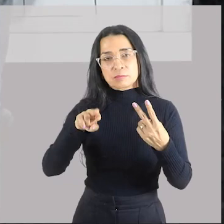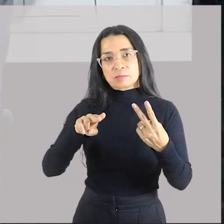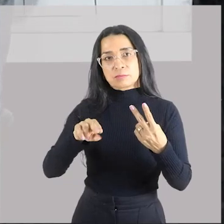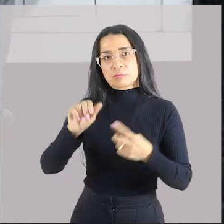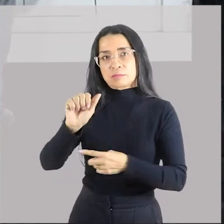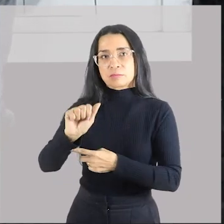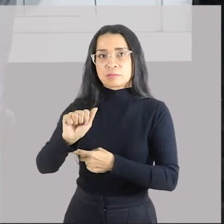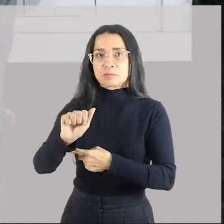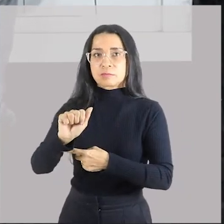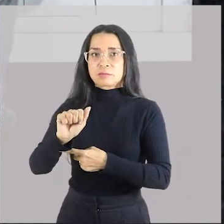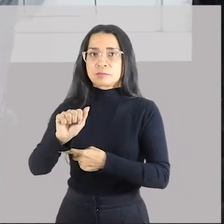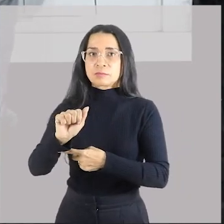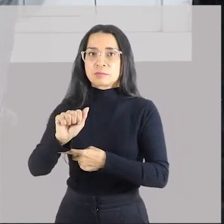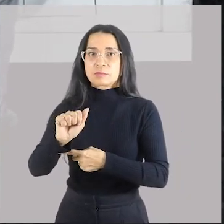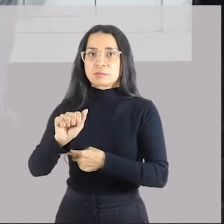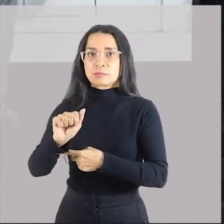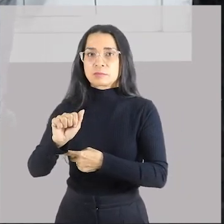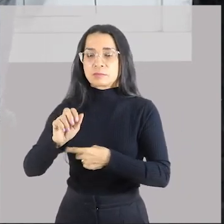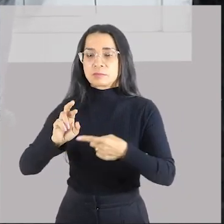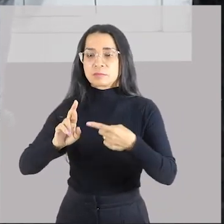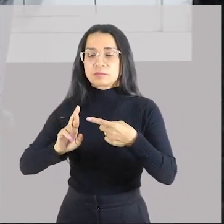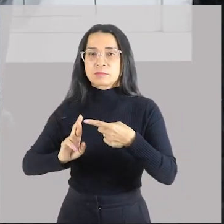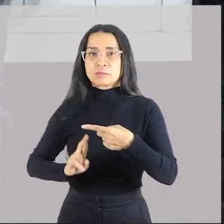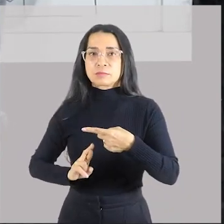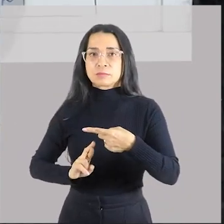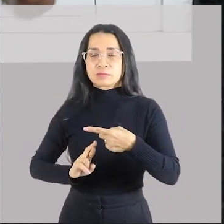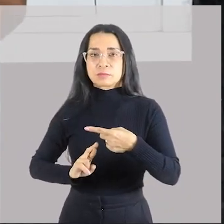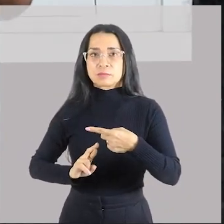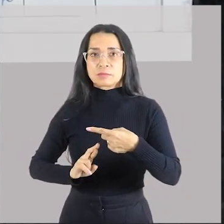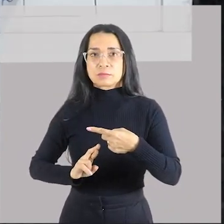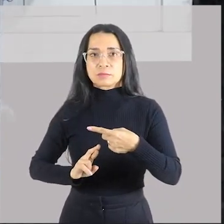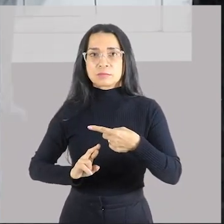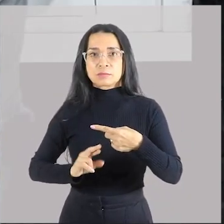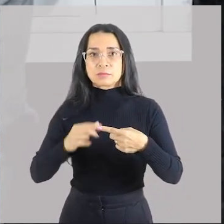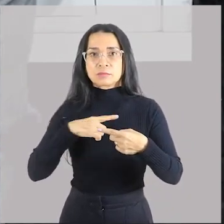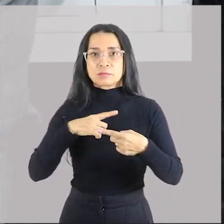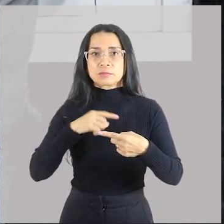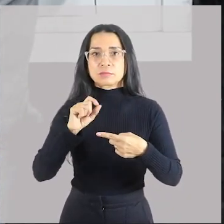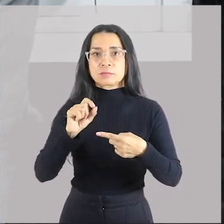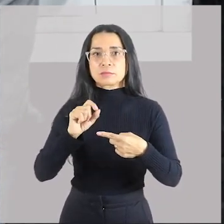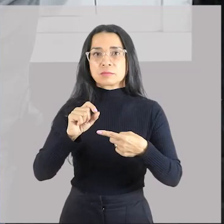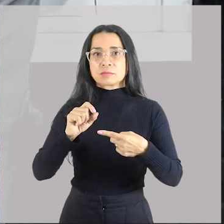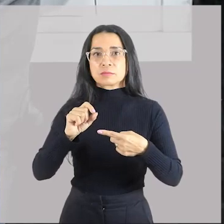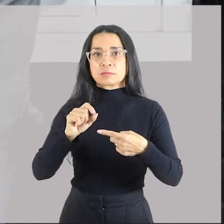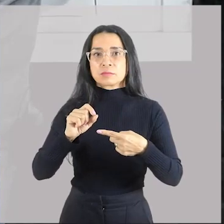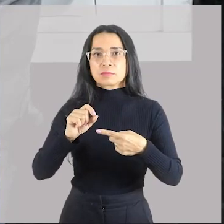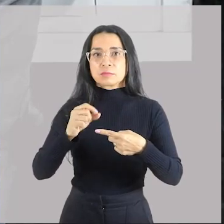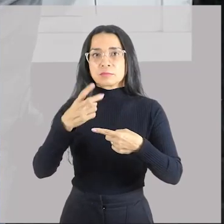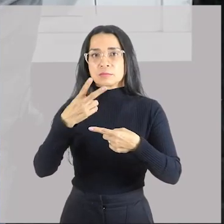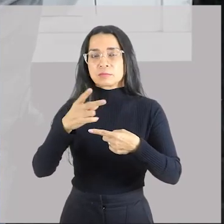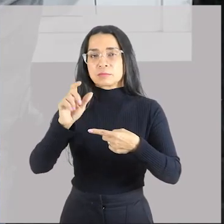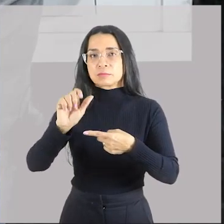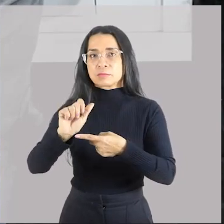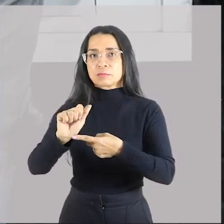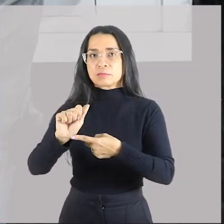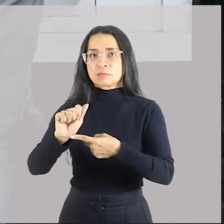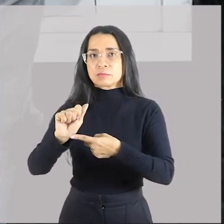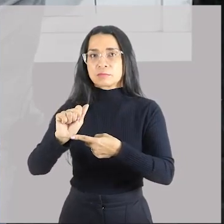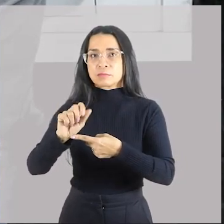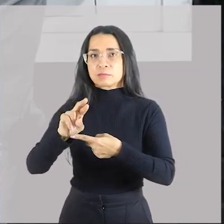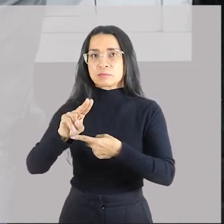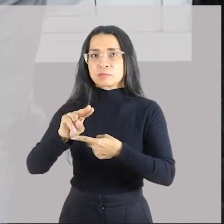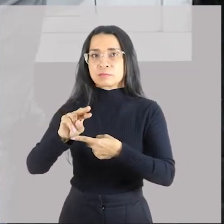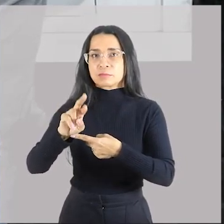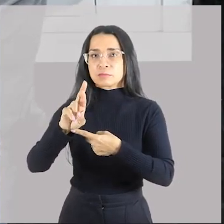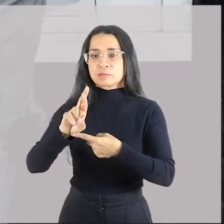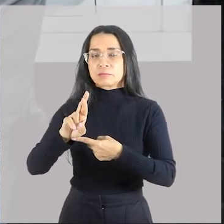igual a sobre R. Então nós temos que 2A vai ser